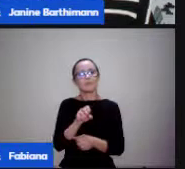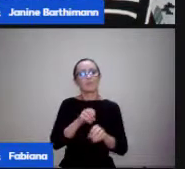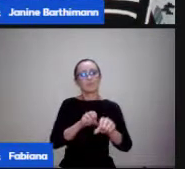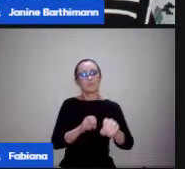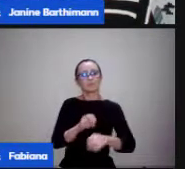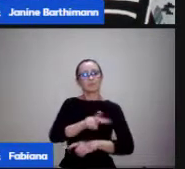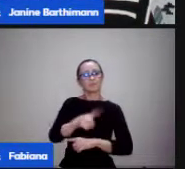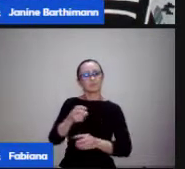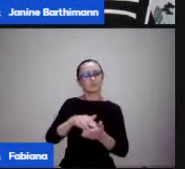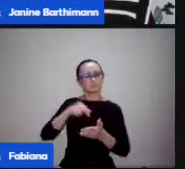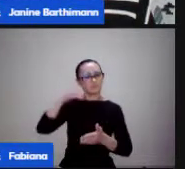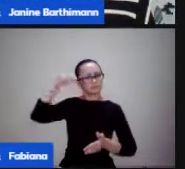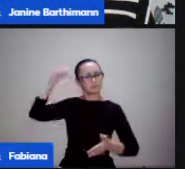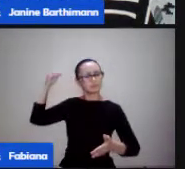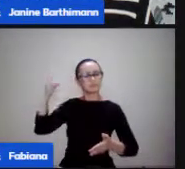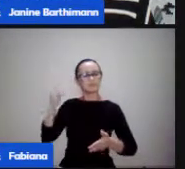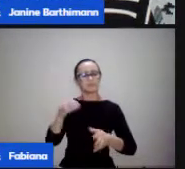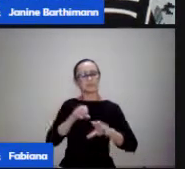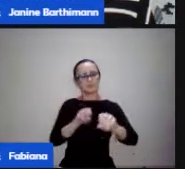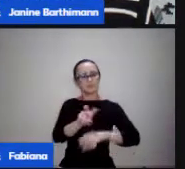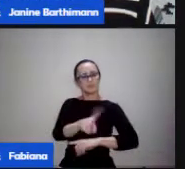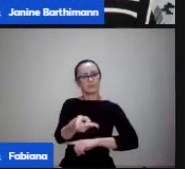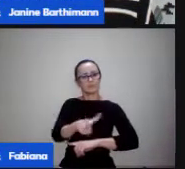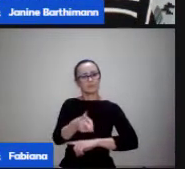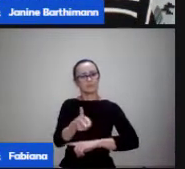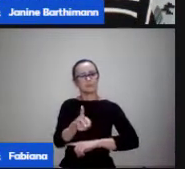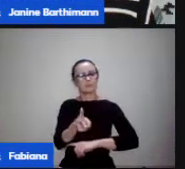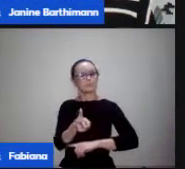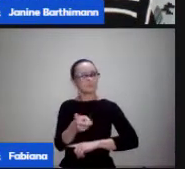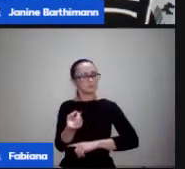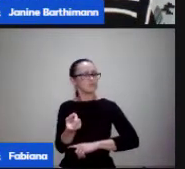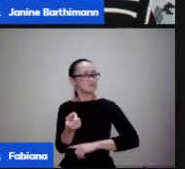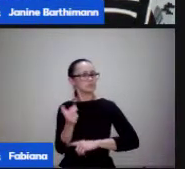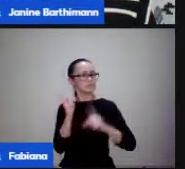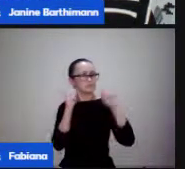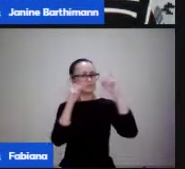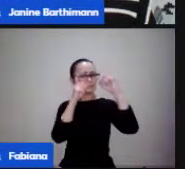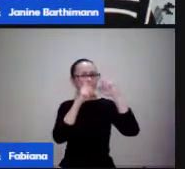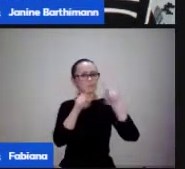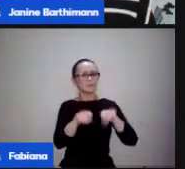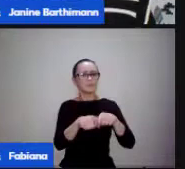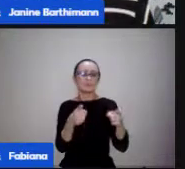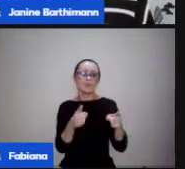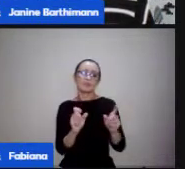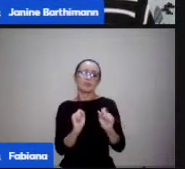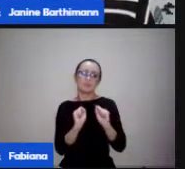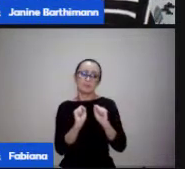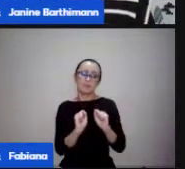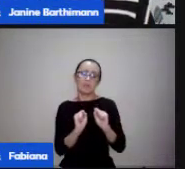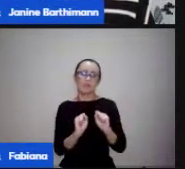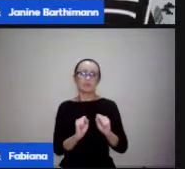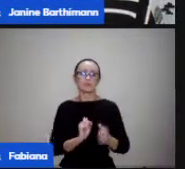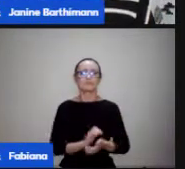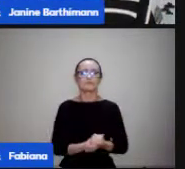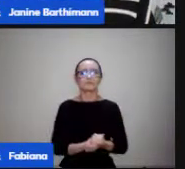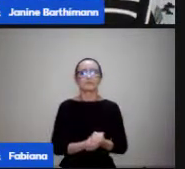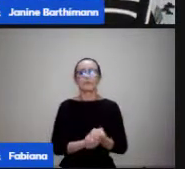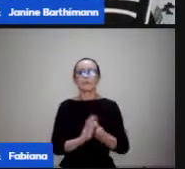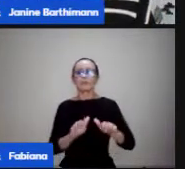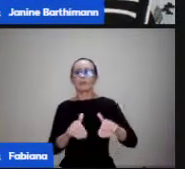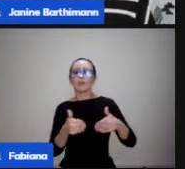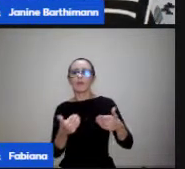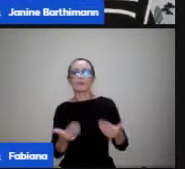rico, apropriado e complicado, né? Então, essa parte, como a gente está falando, a gente